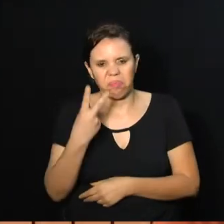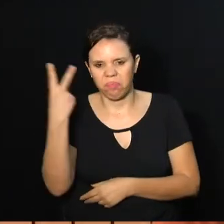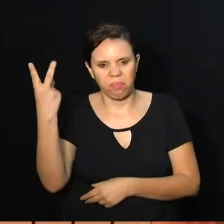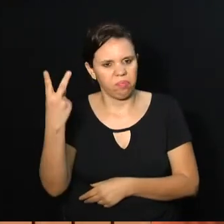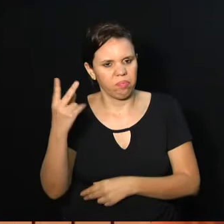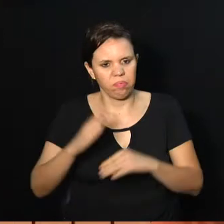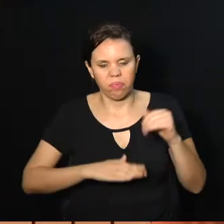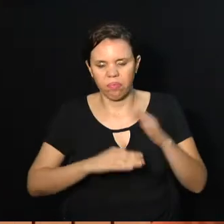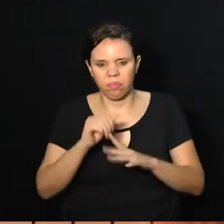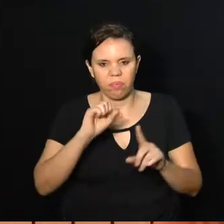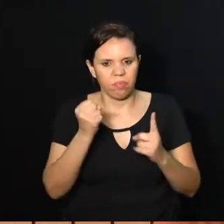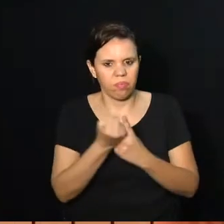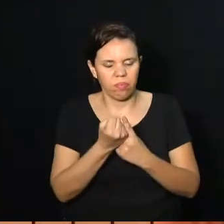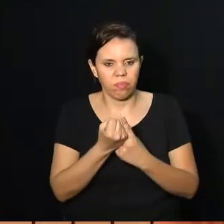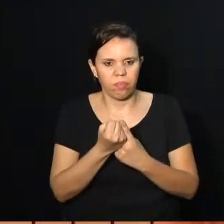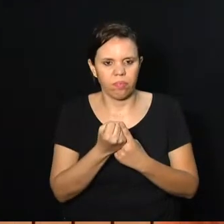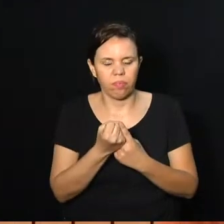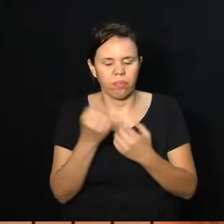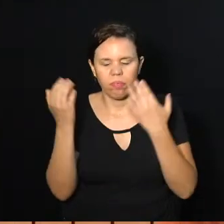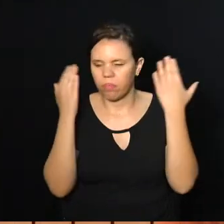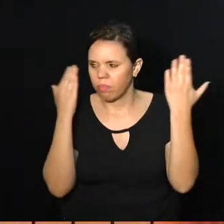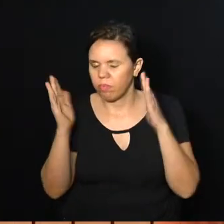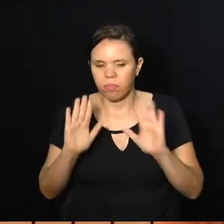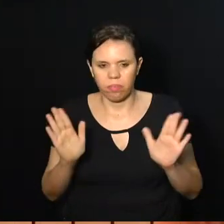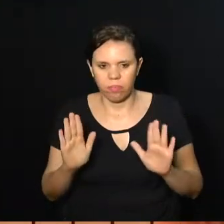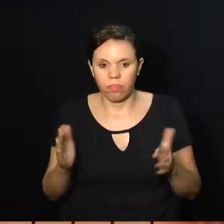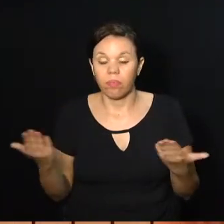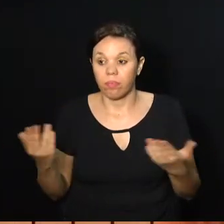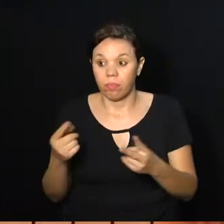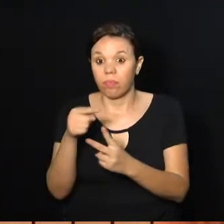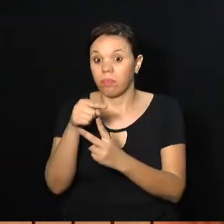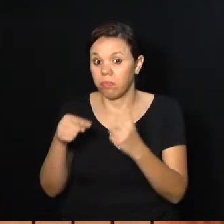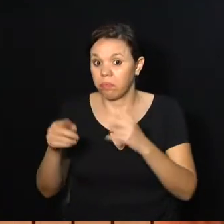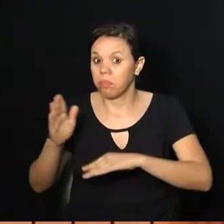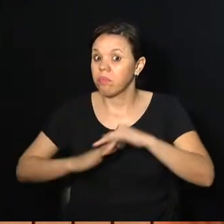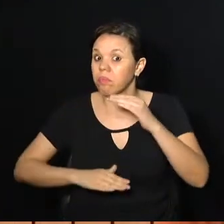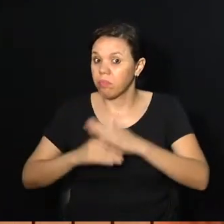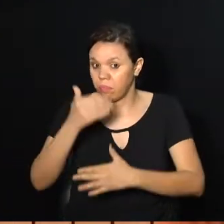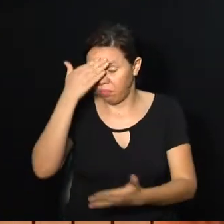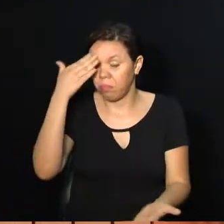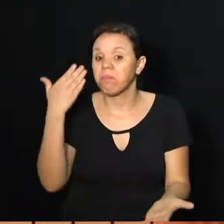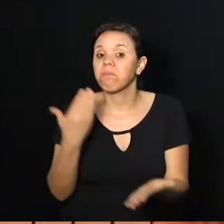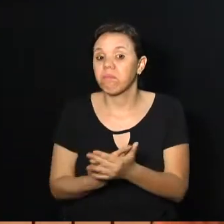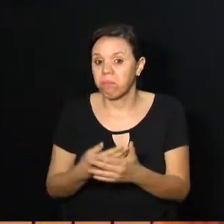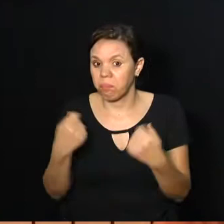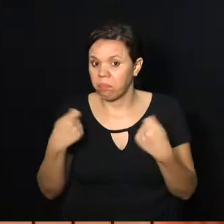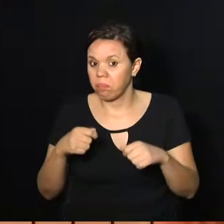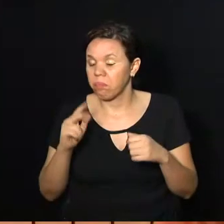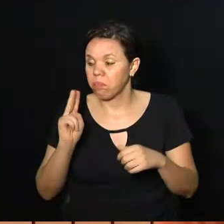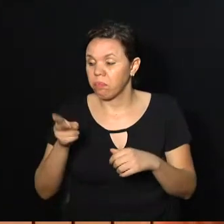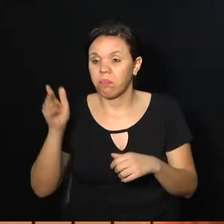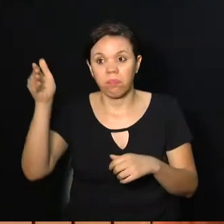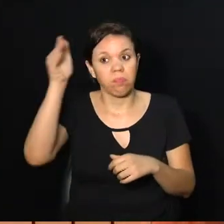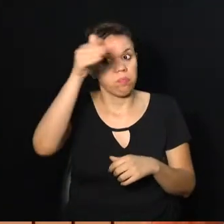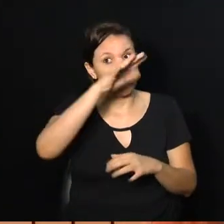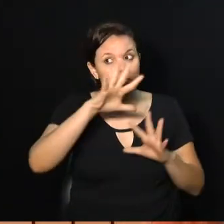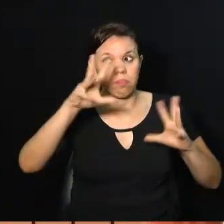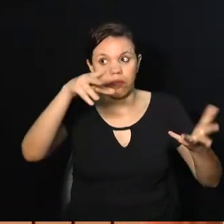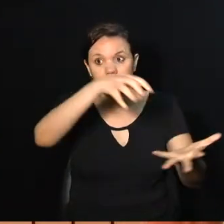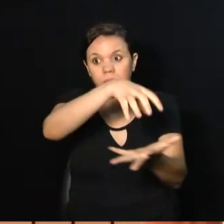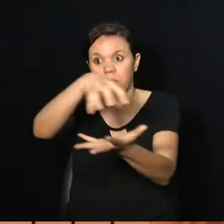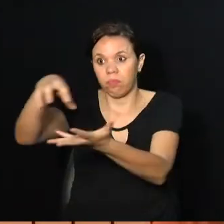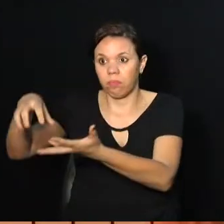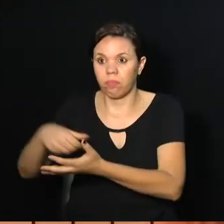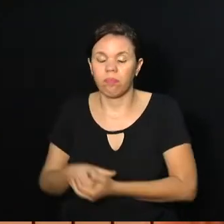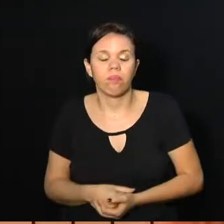assistente social e nem o psicólogo. Hoje são as duas profissões que eu acredito que deveriam estar em todos os setores.